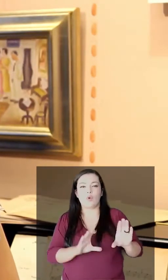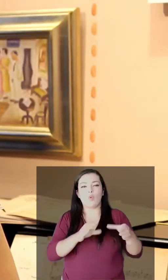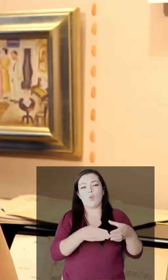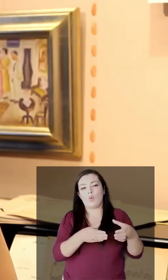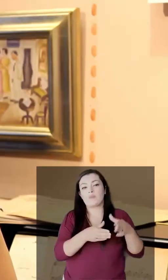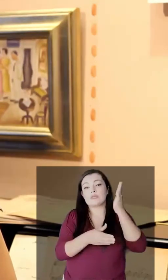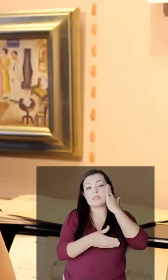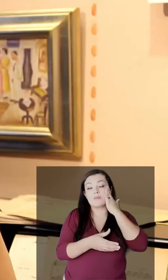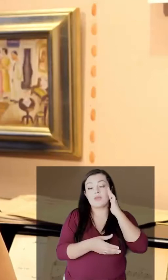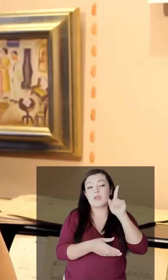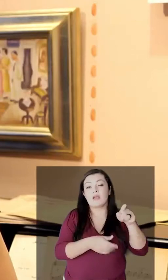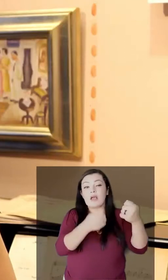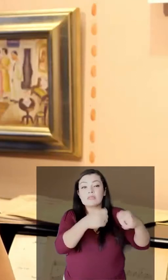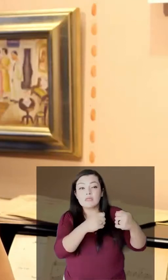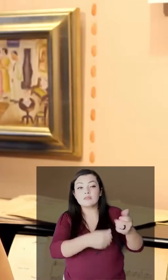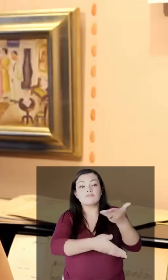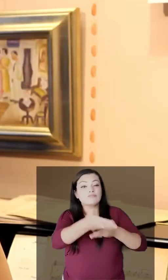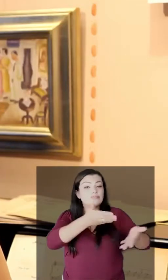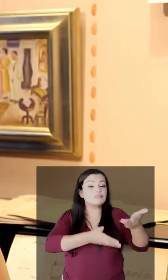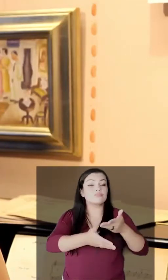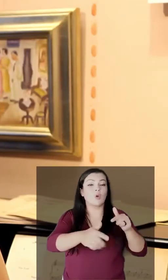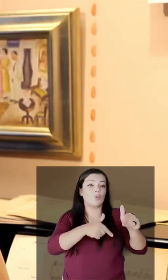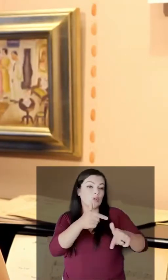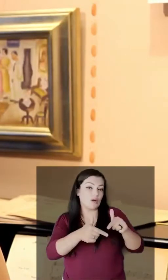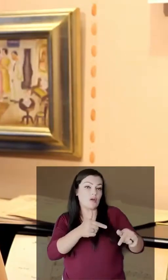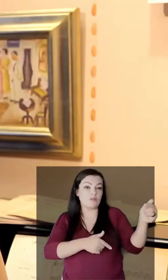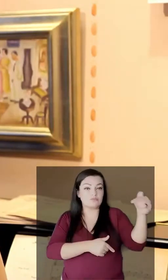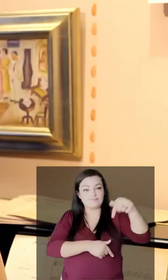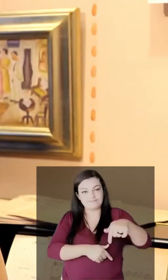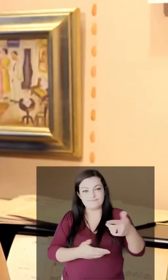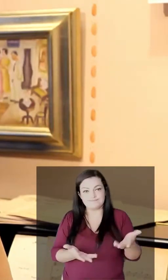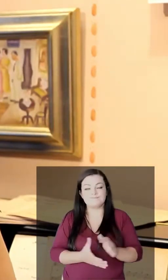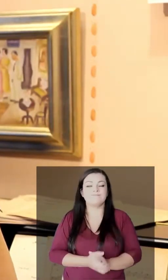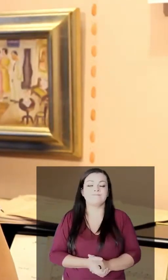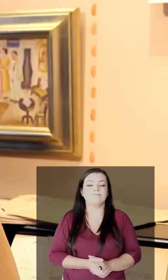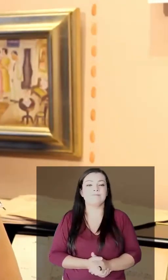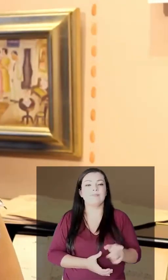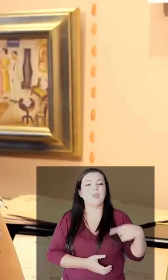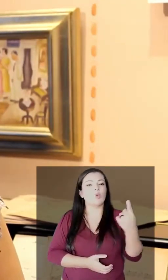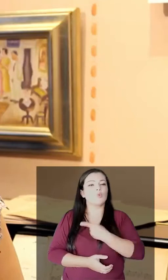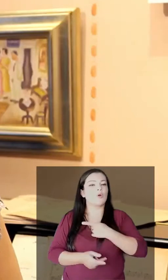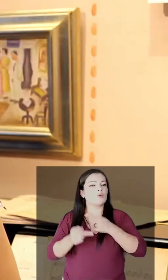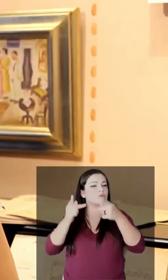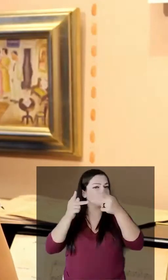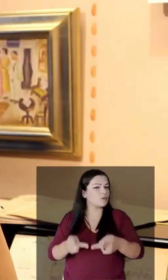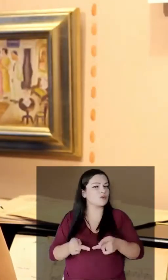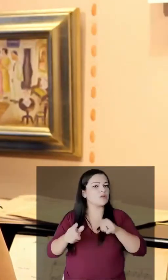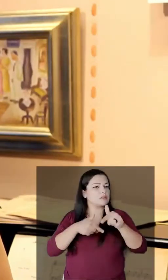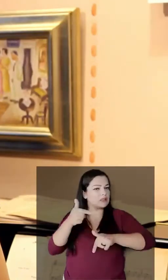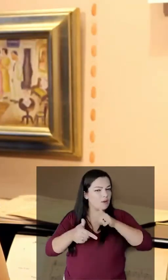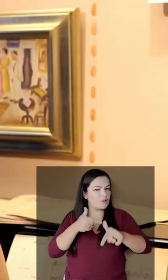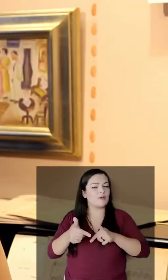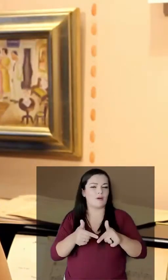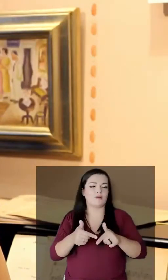vir falar sobre o seu trabalho, a sua obra aqui. Nossos programas, nossas ações